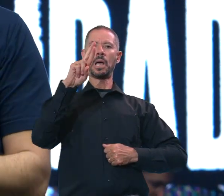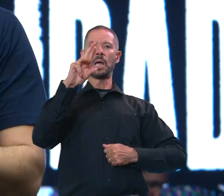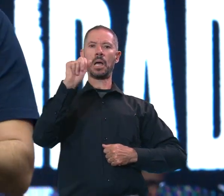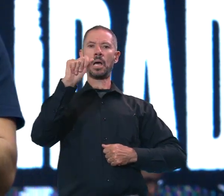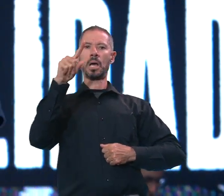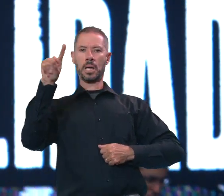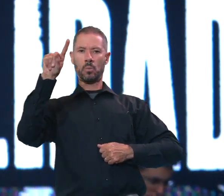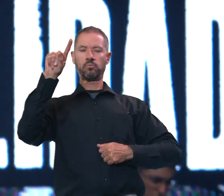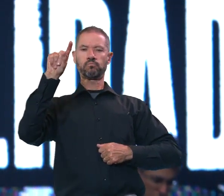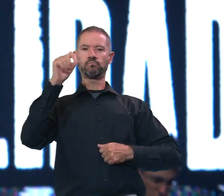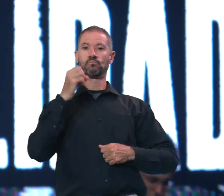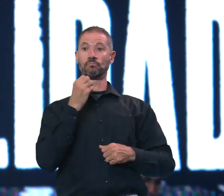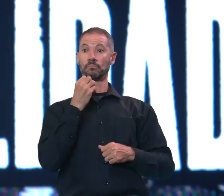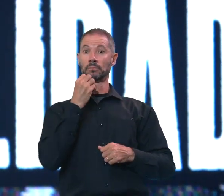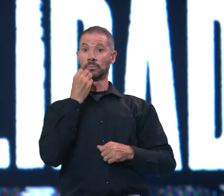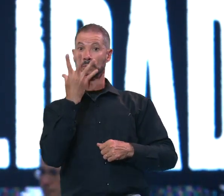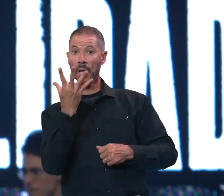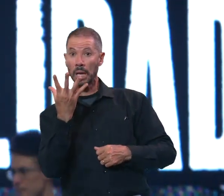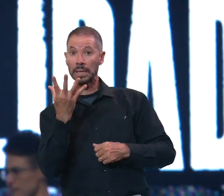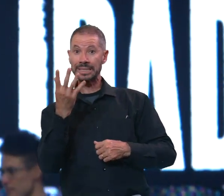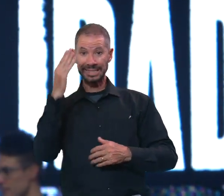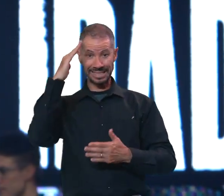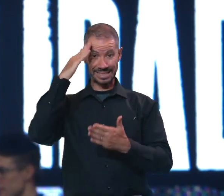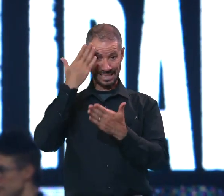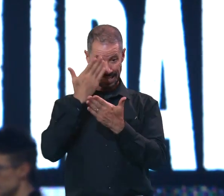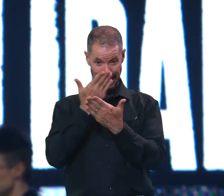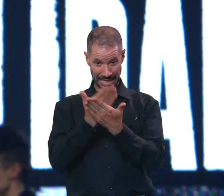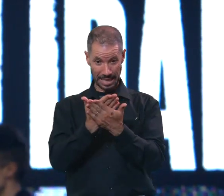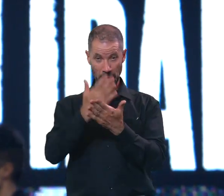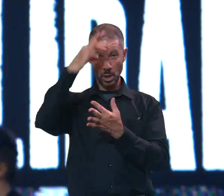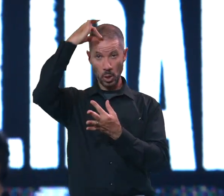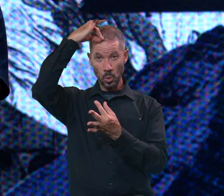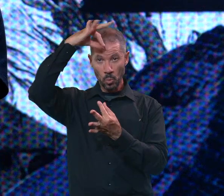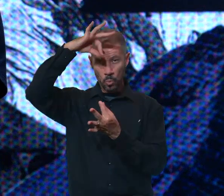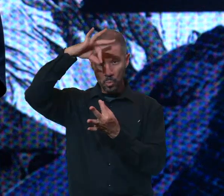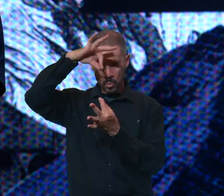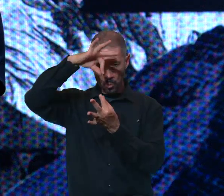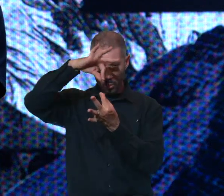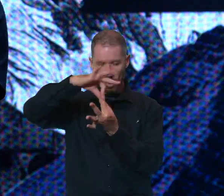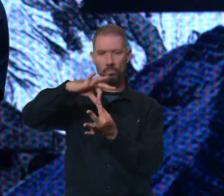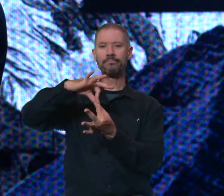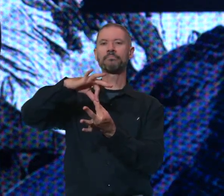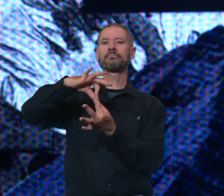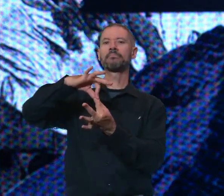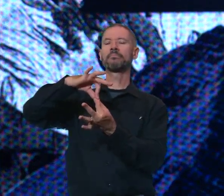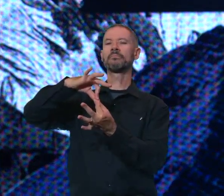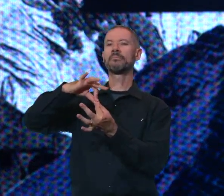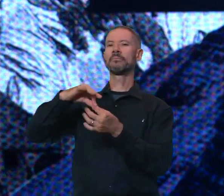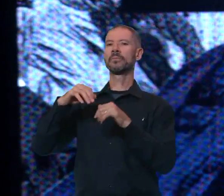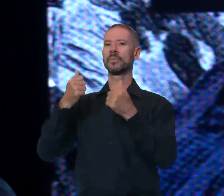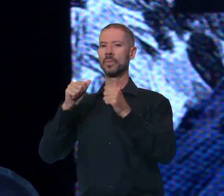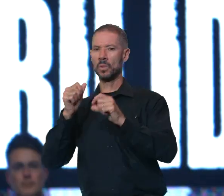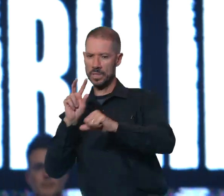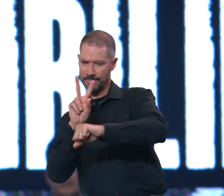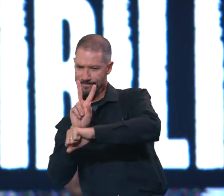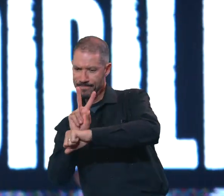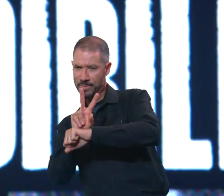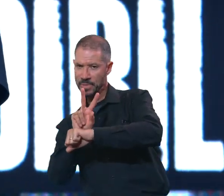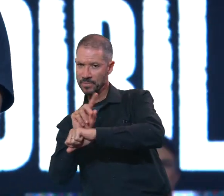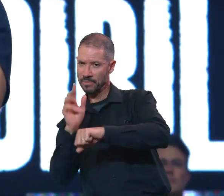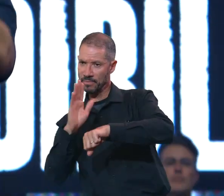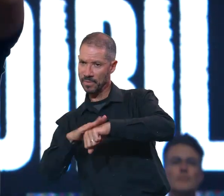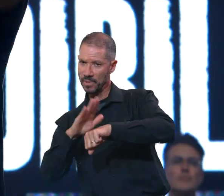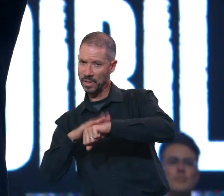E essa é uma das belezas da credibilidade espiritual. Ela não tem que ser defendida, ela tem que ser